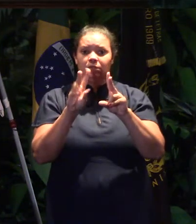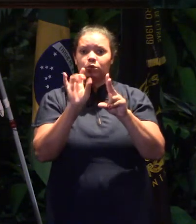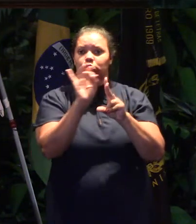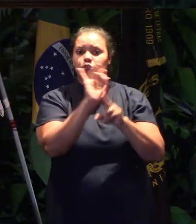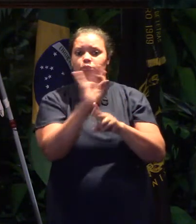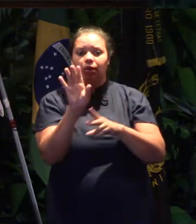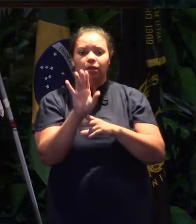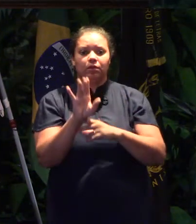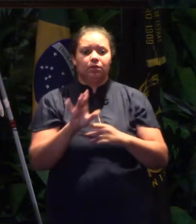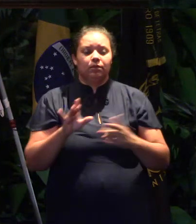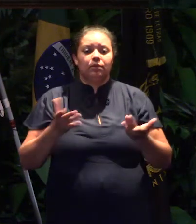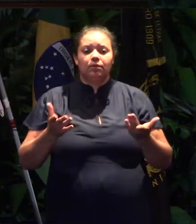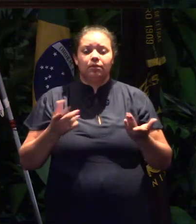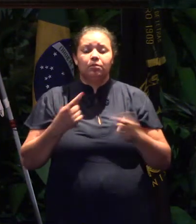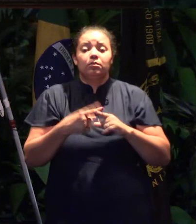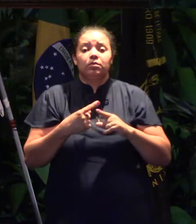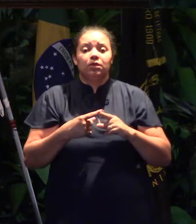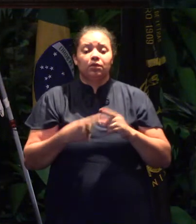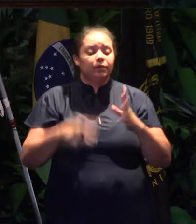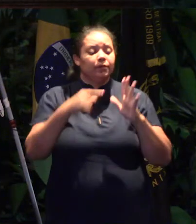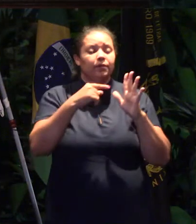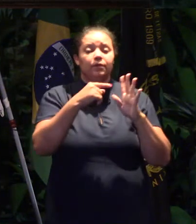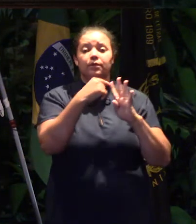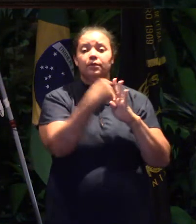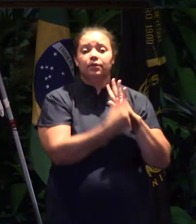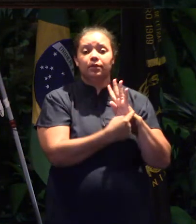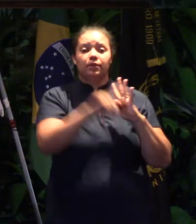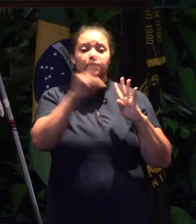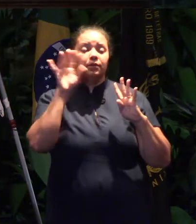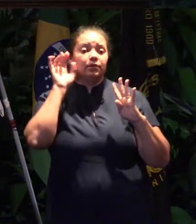suficiente, não haveria os outros quatro sentidos, né?